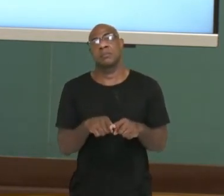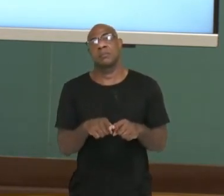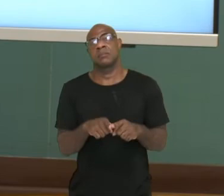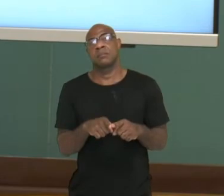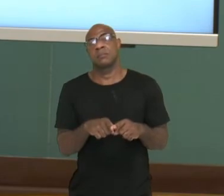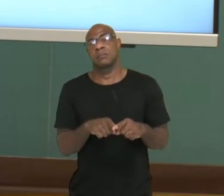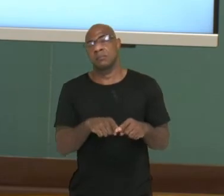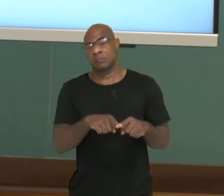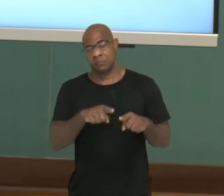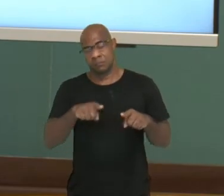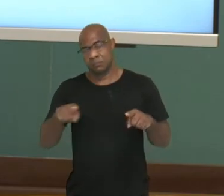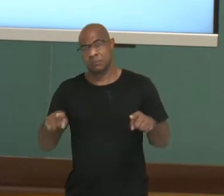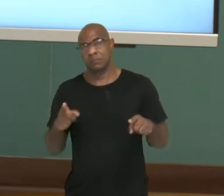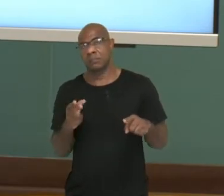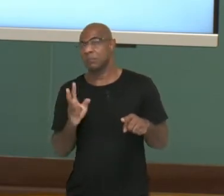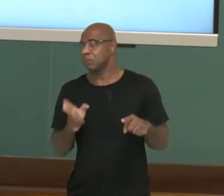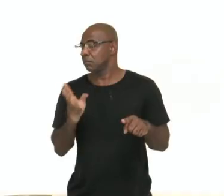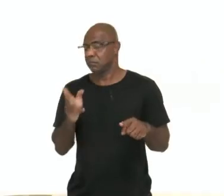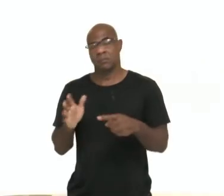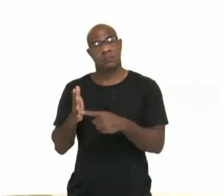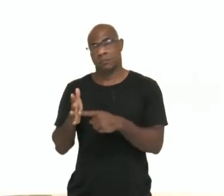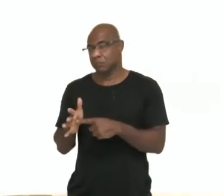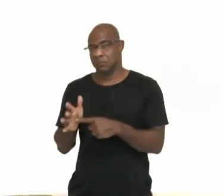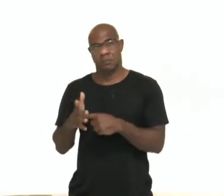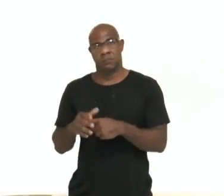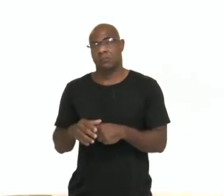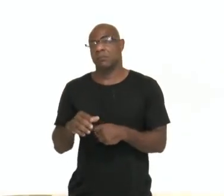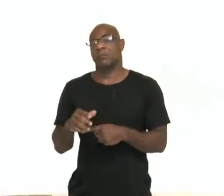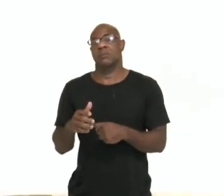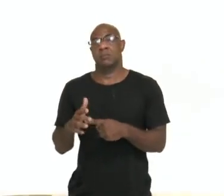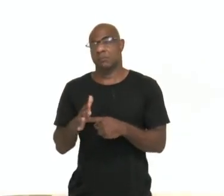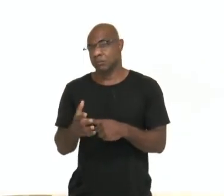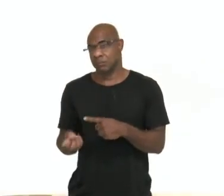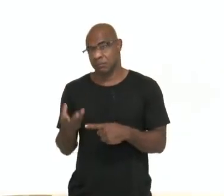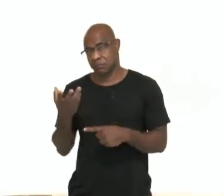mesma nos geradores, porque na verdade